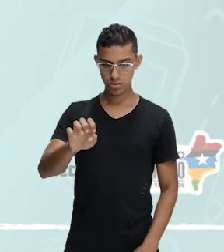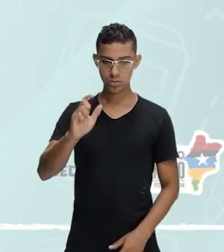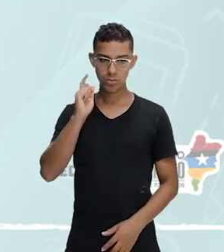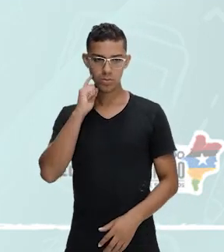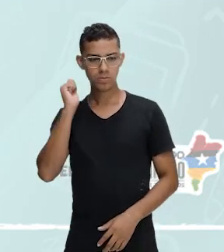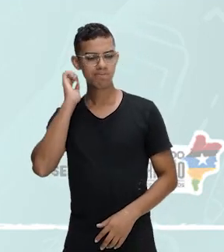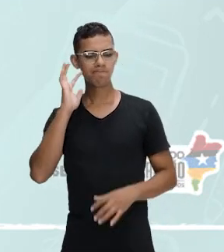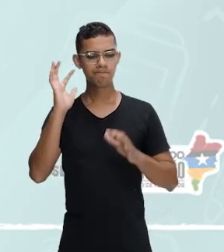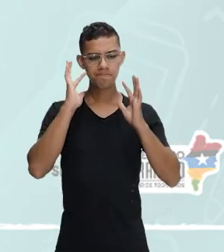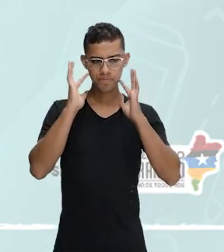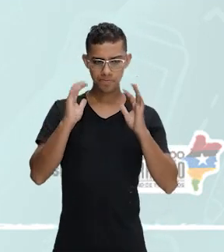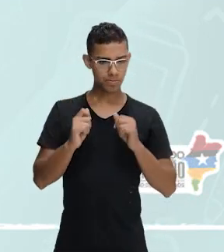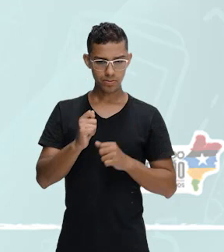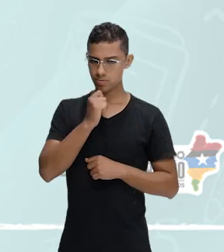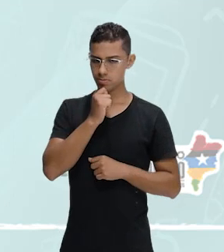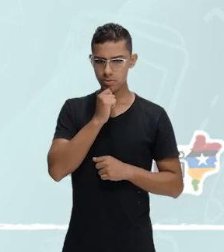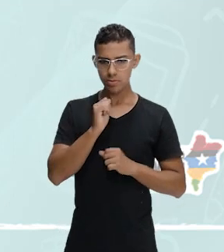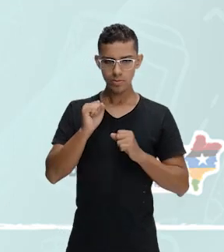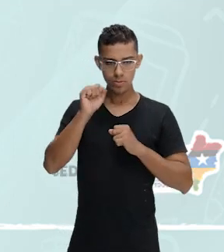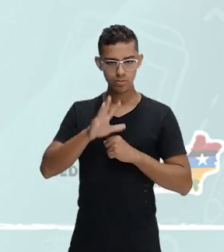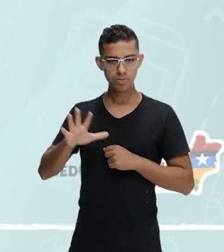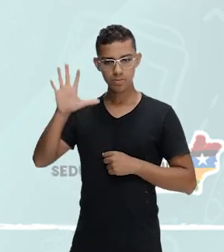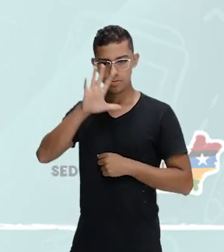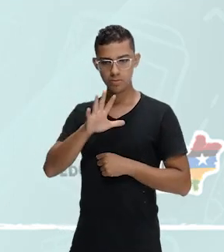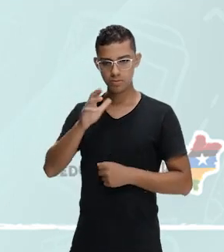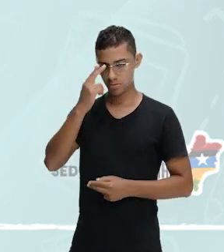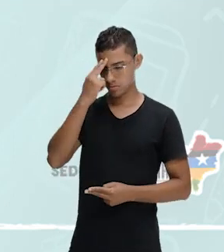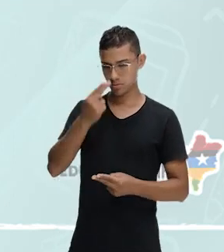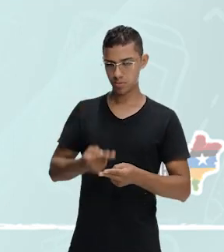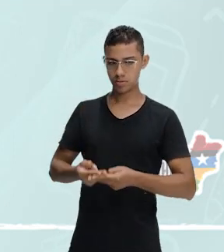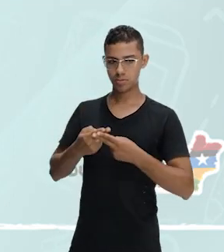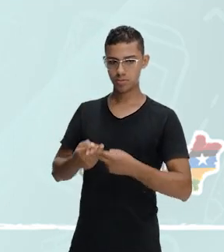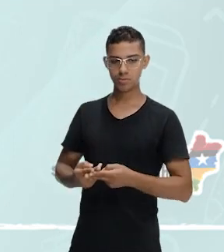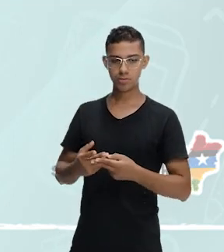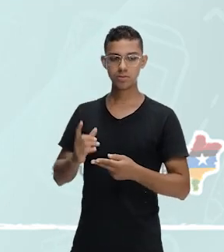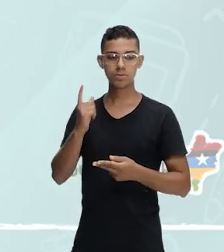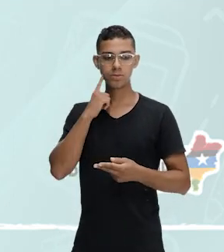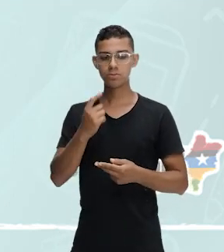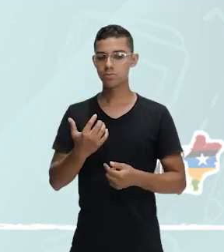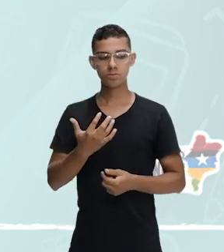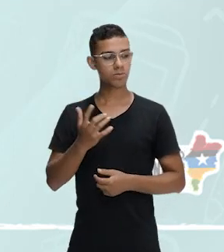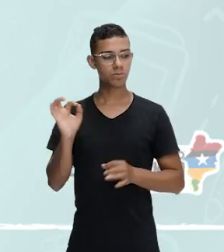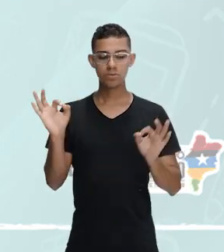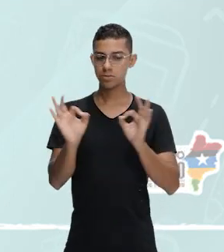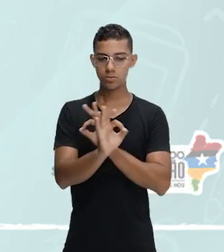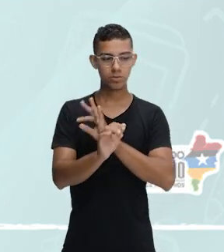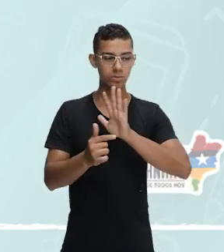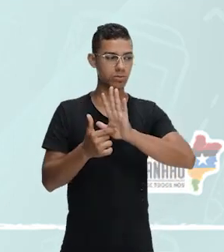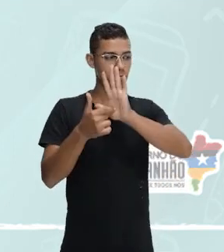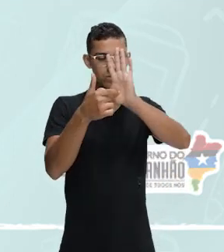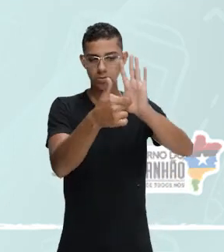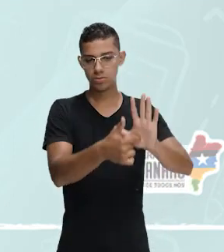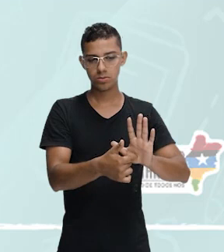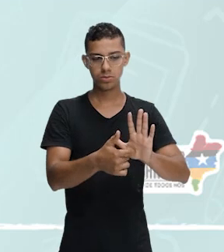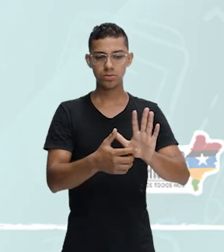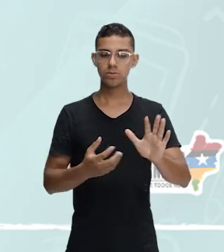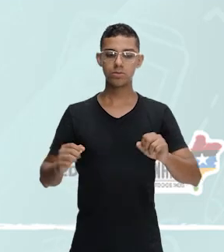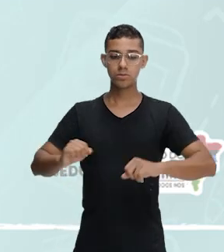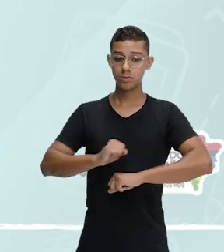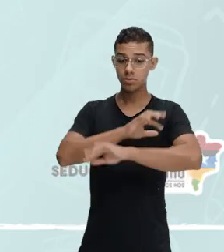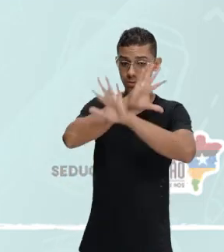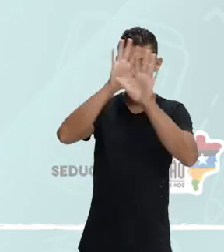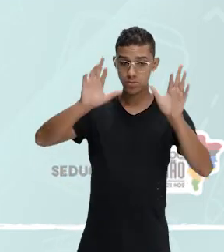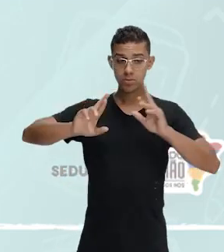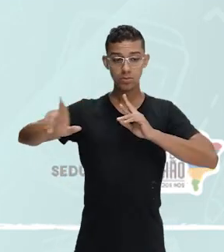como nunca se deve abranger entre nossos juízos aquilo que não se apresenta tão clara